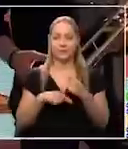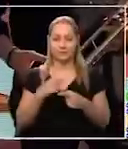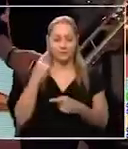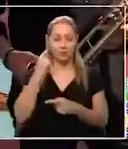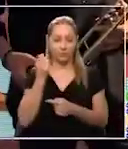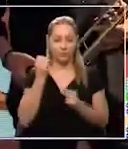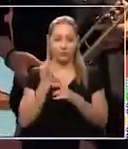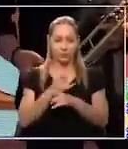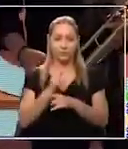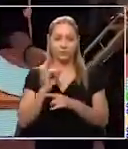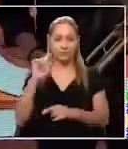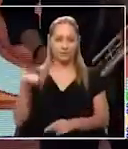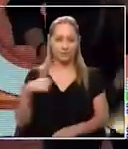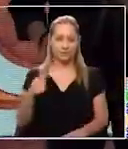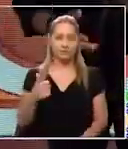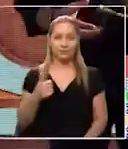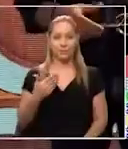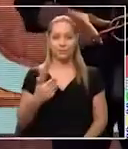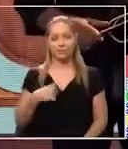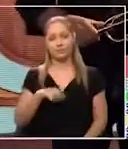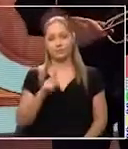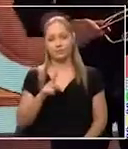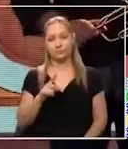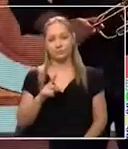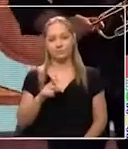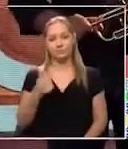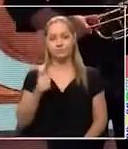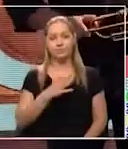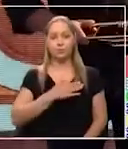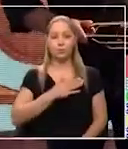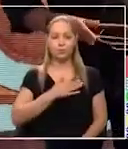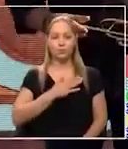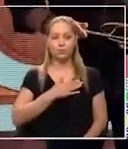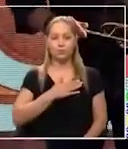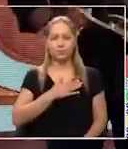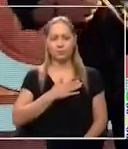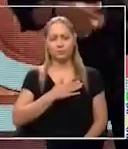ouvir mais um tema daqui a pouco. Bom, bom, bom. Então agora vamos ali para as almofadas. Temos ali uns amigos que são muito sonecas.